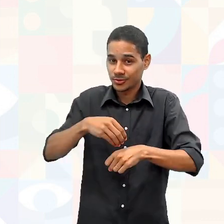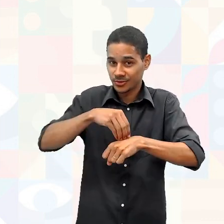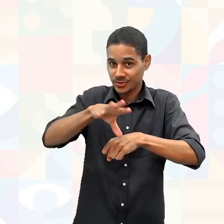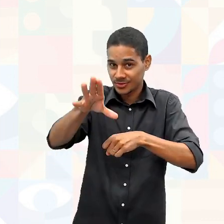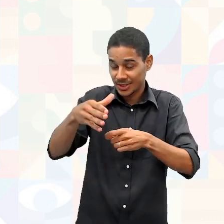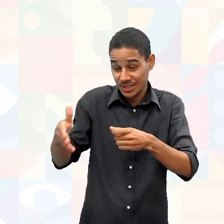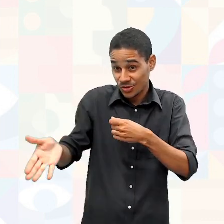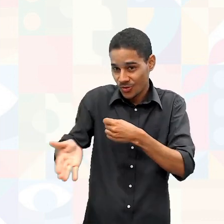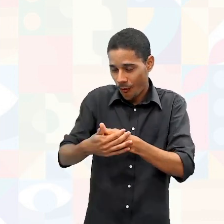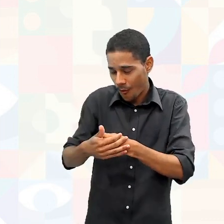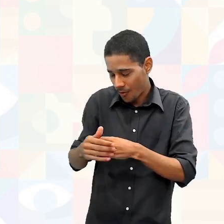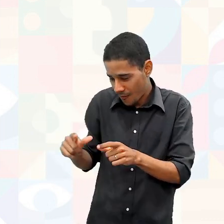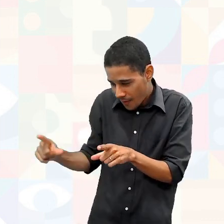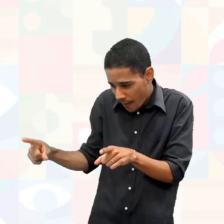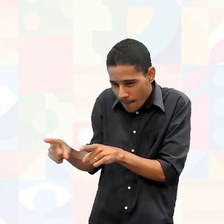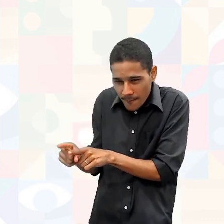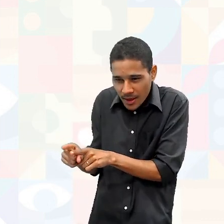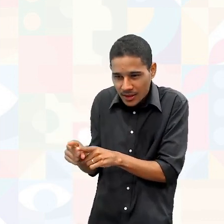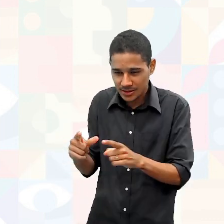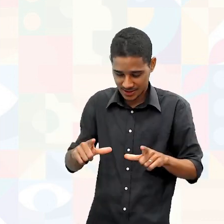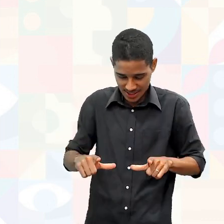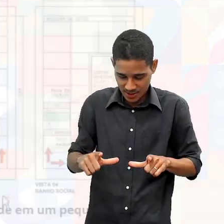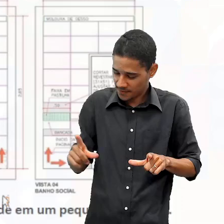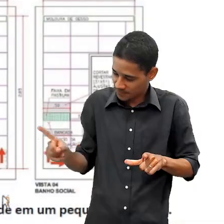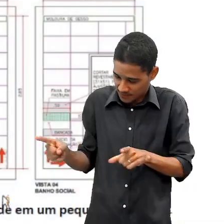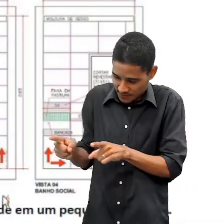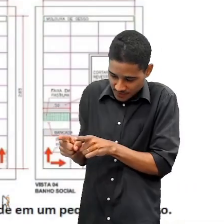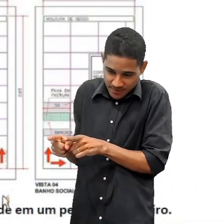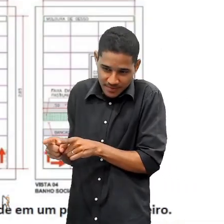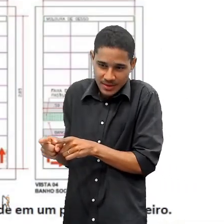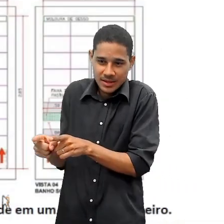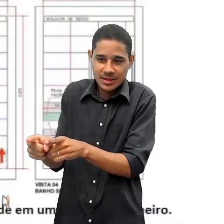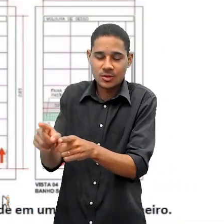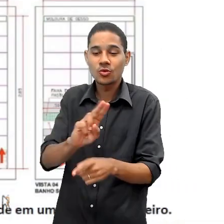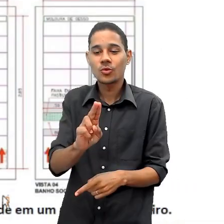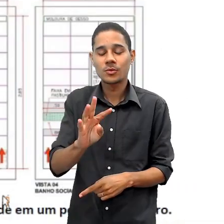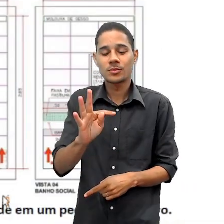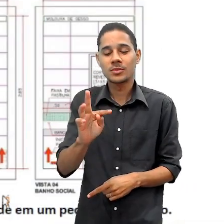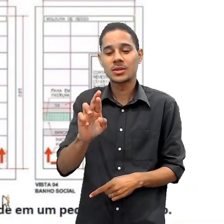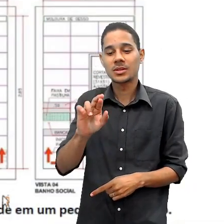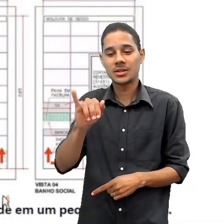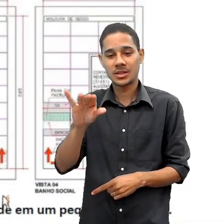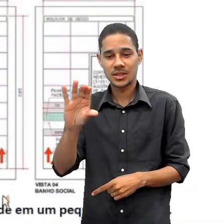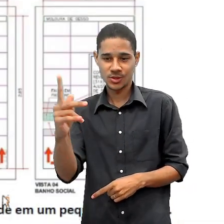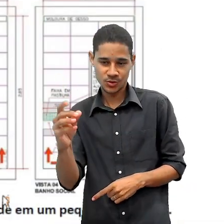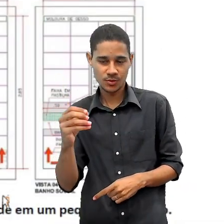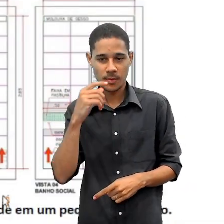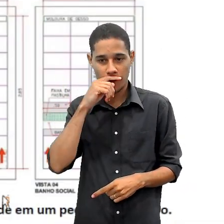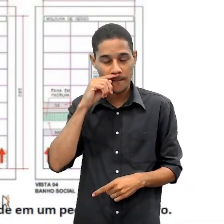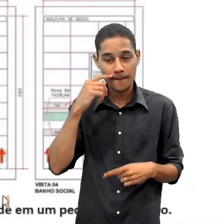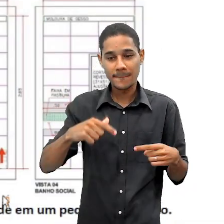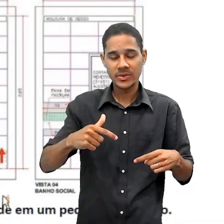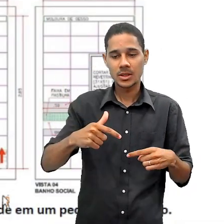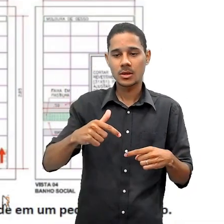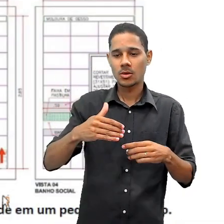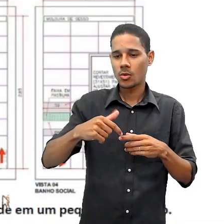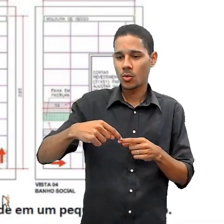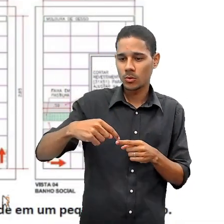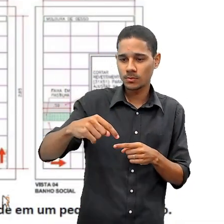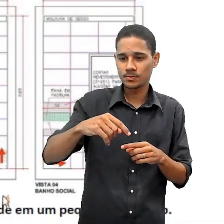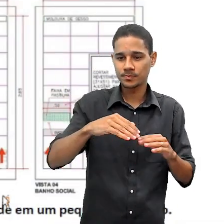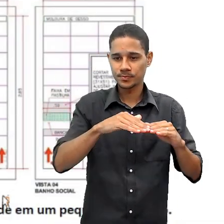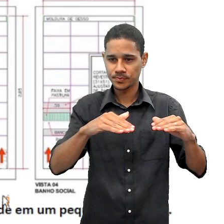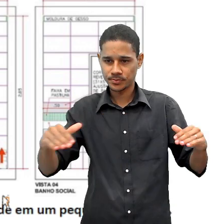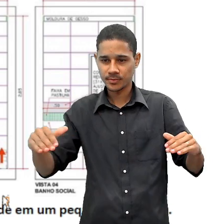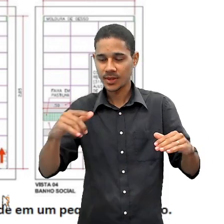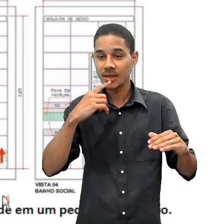em que você vai usar esses trinchos. Então a gente tem algumas formas de assentamento: horizontal, vertical, diagonal, escama de